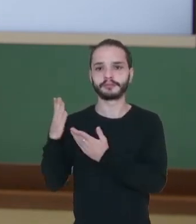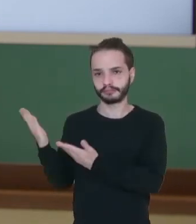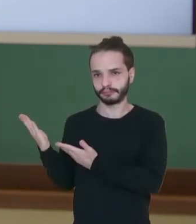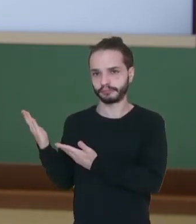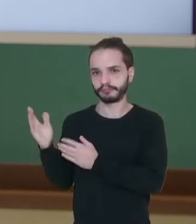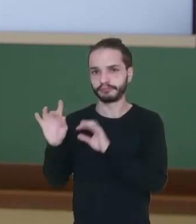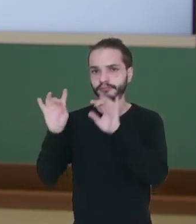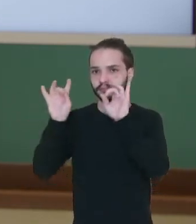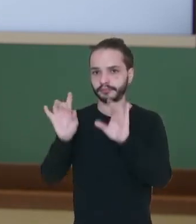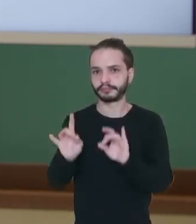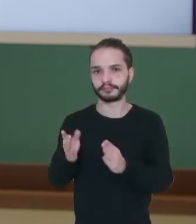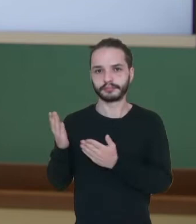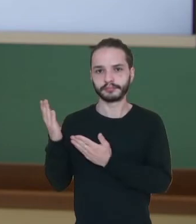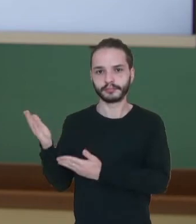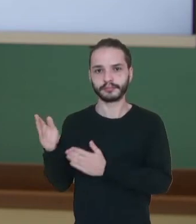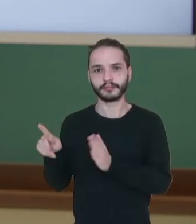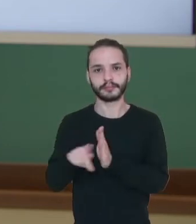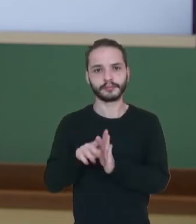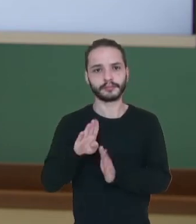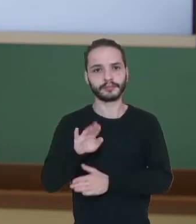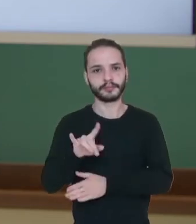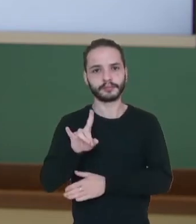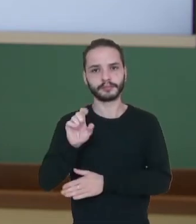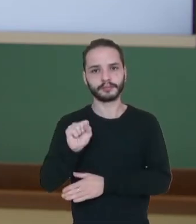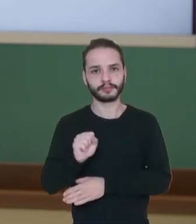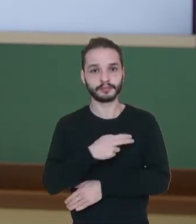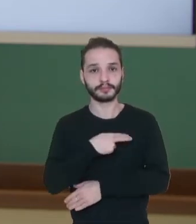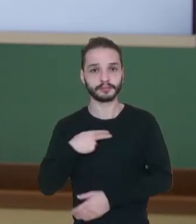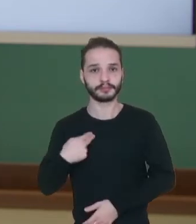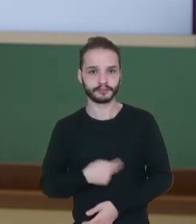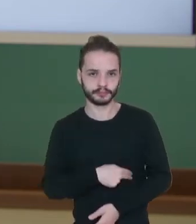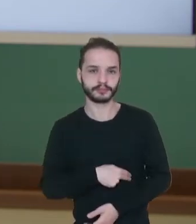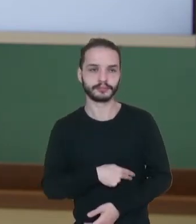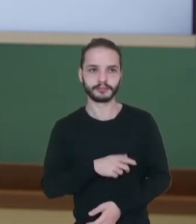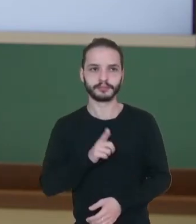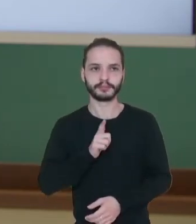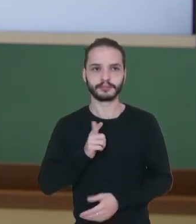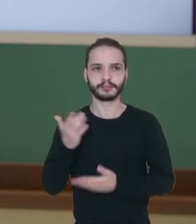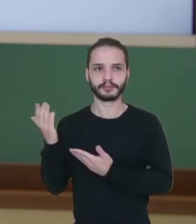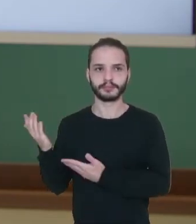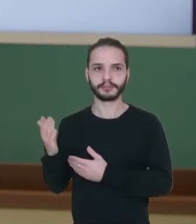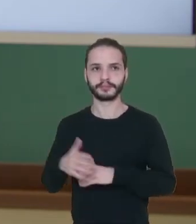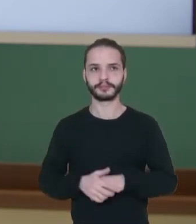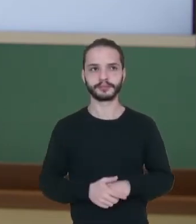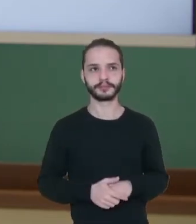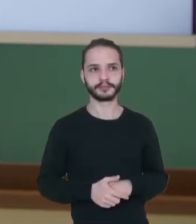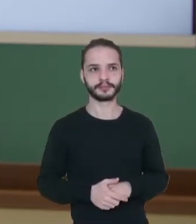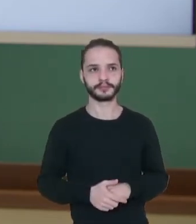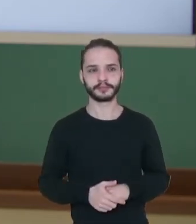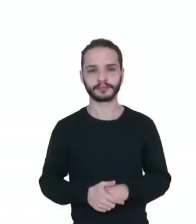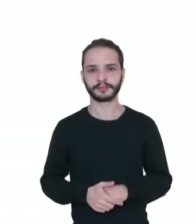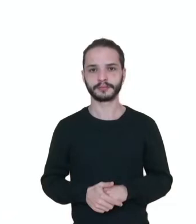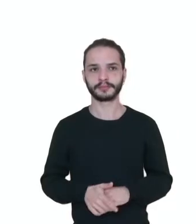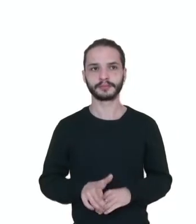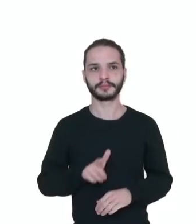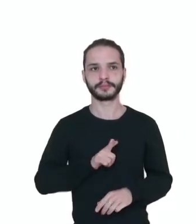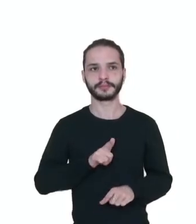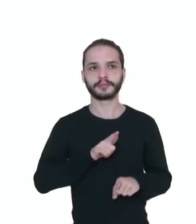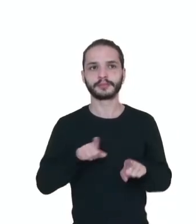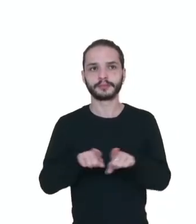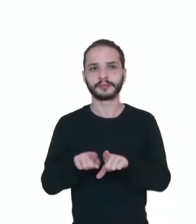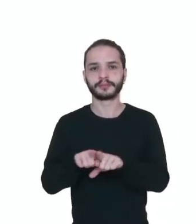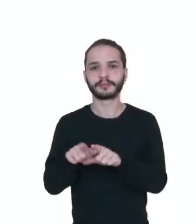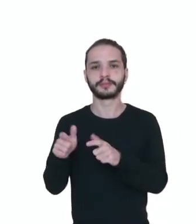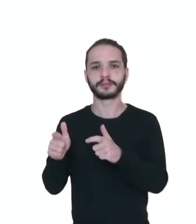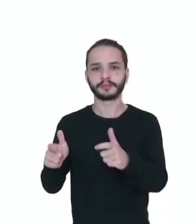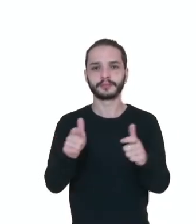especialmente, o templo budista da tradição do budismo chinês, o templo Chanchuin. Existem também lugares